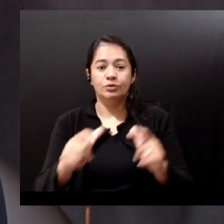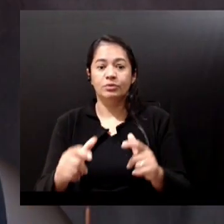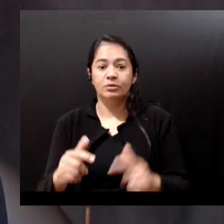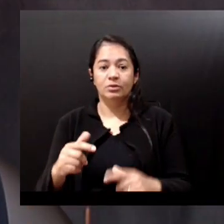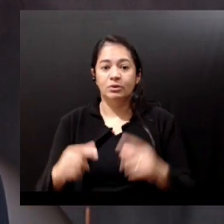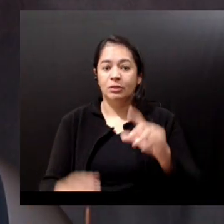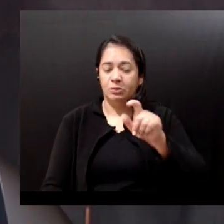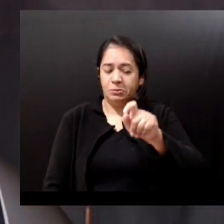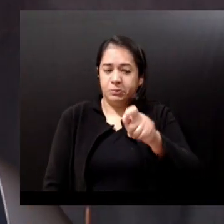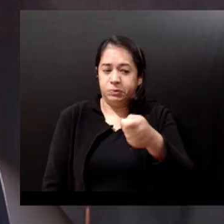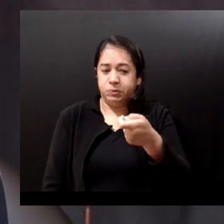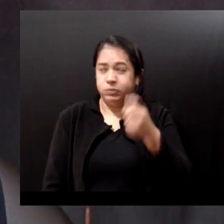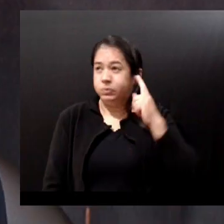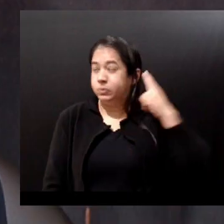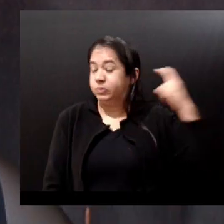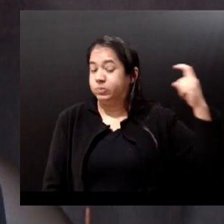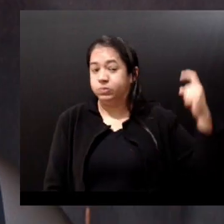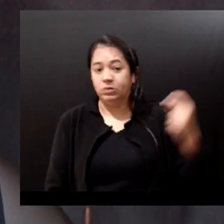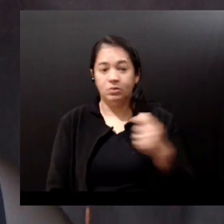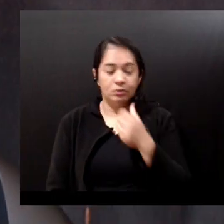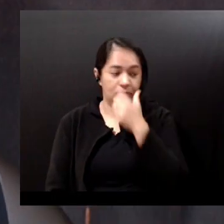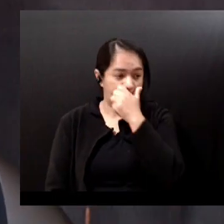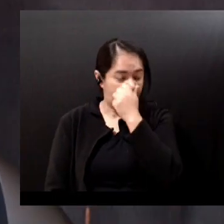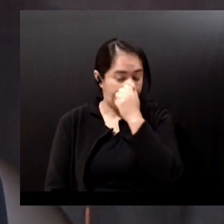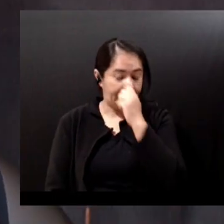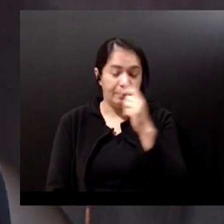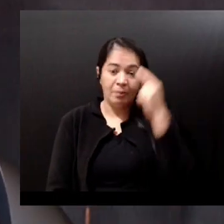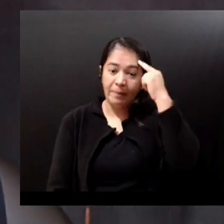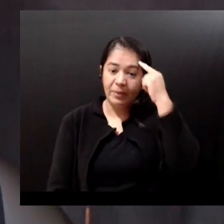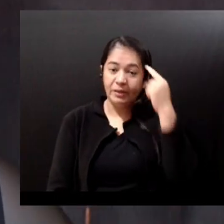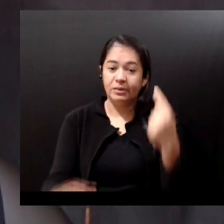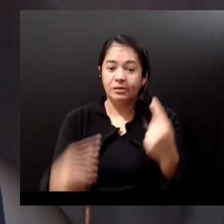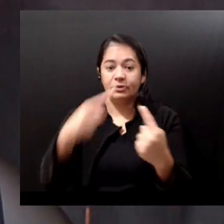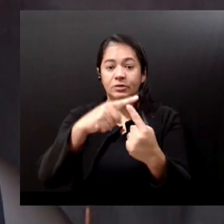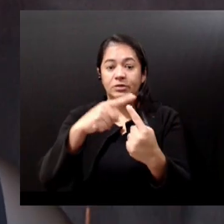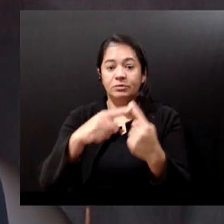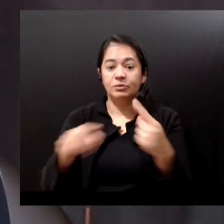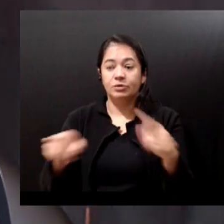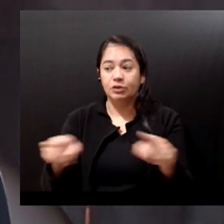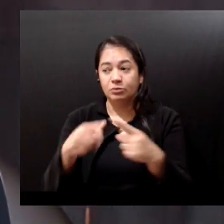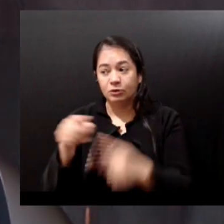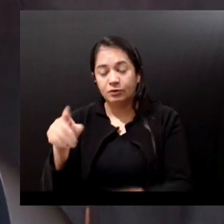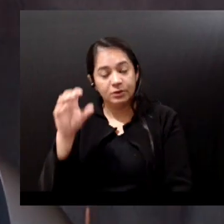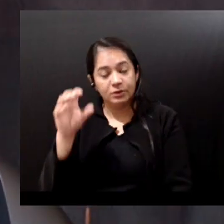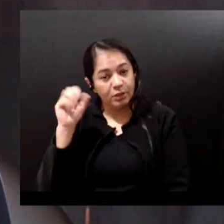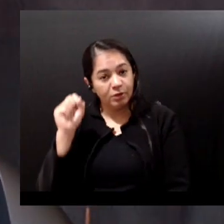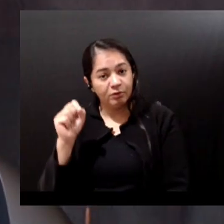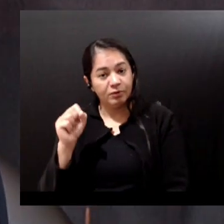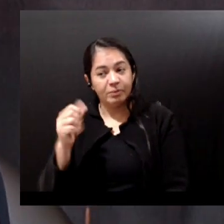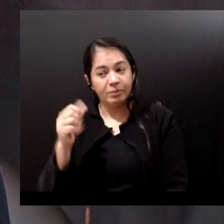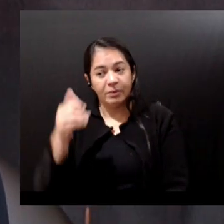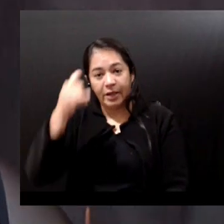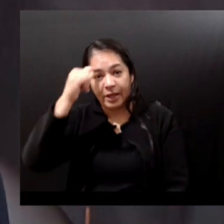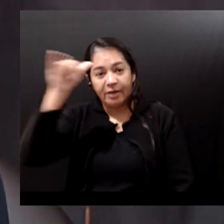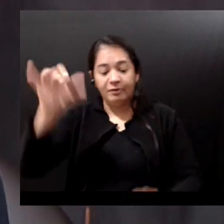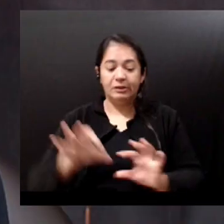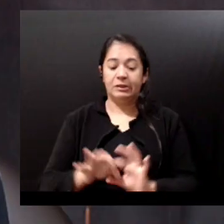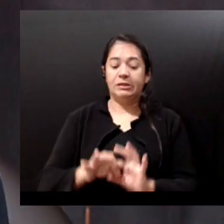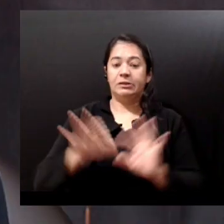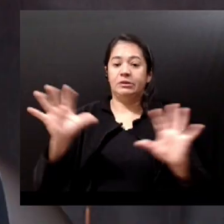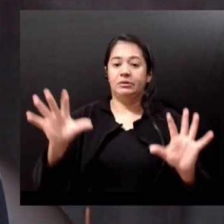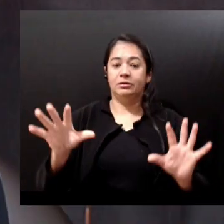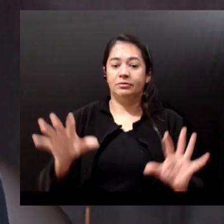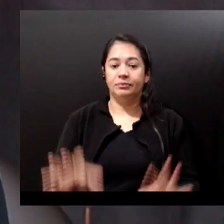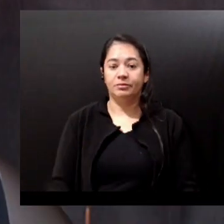né, no tipo de música que você está ouvindo, né, para não se desconectar, como o Lucas trouxe aqui, né, totalmente,